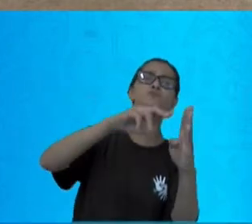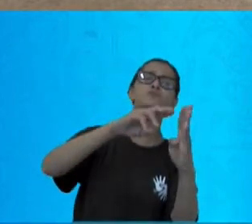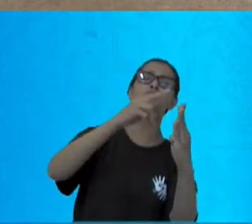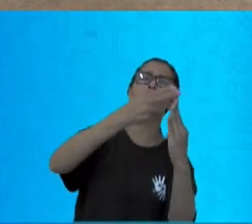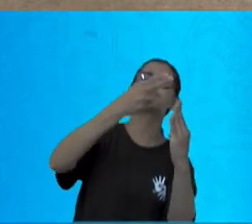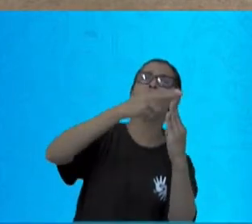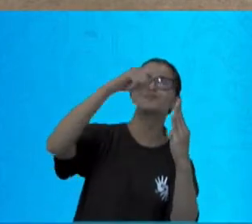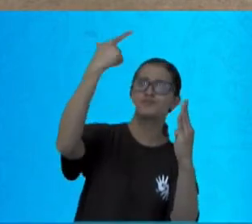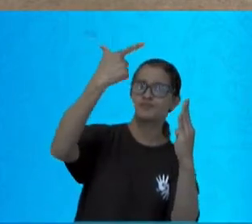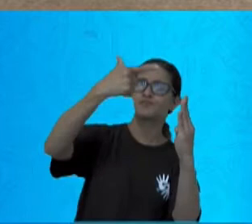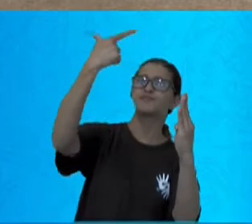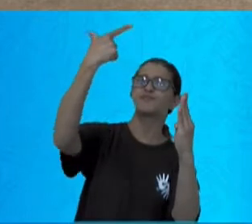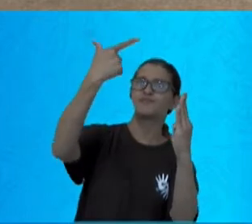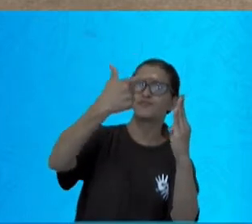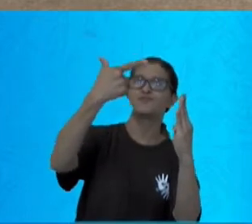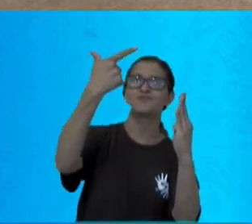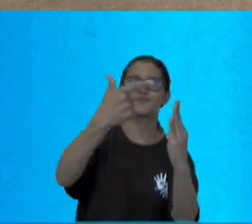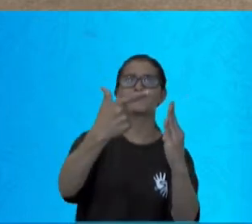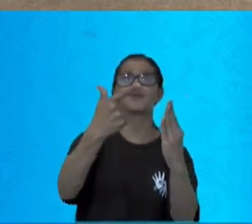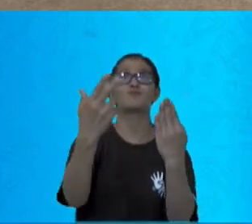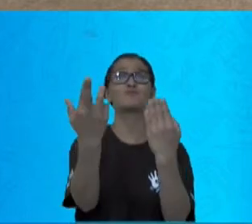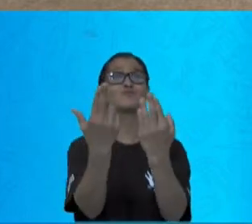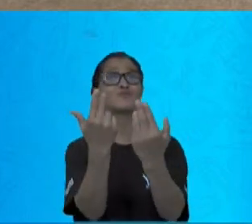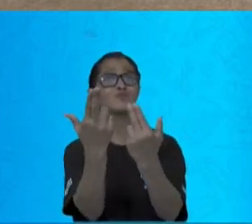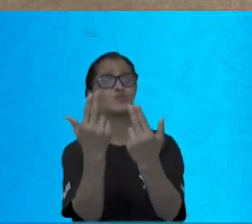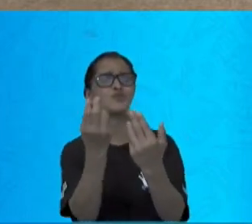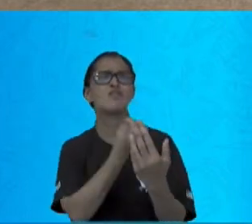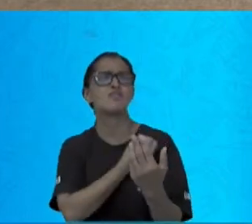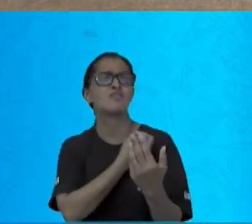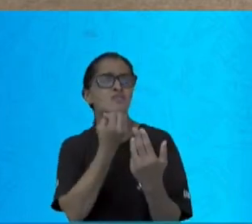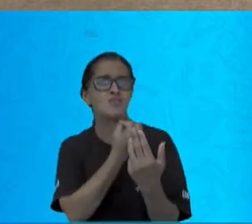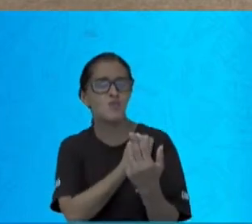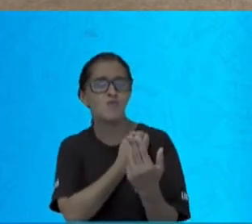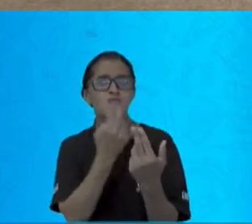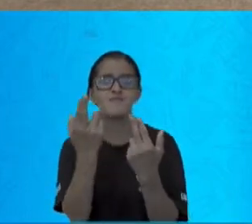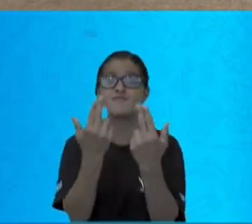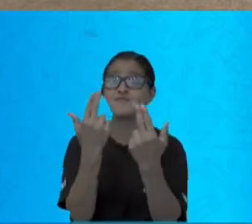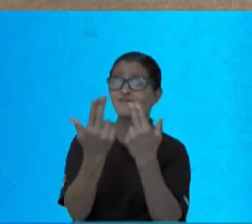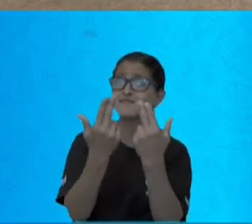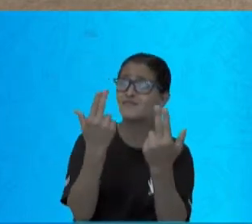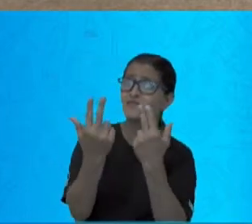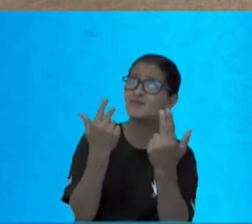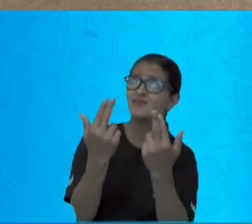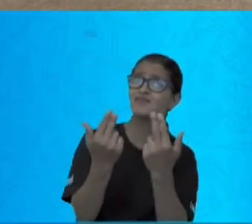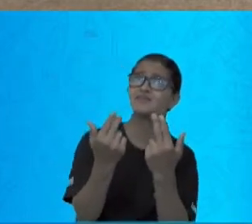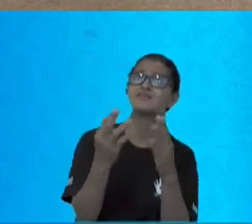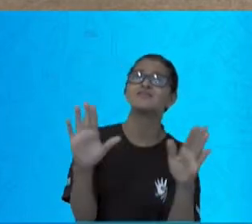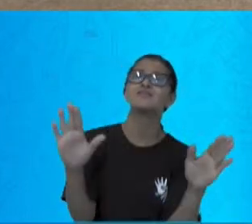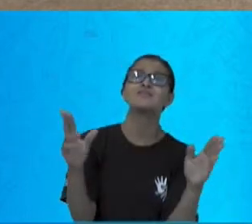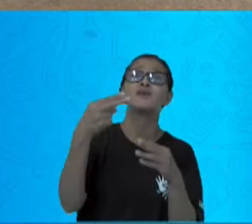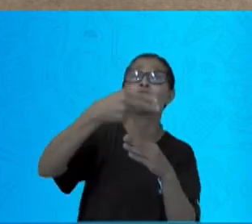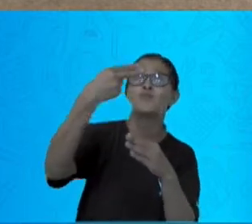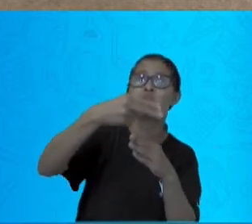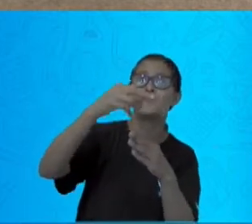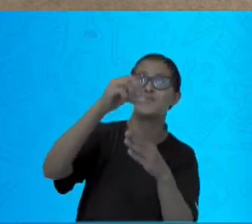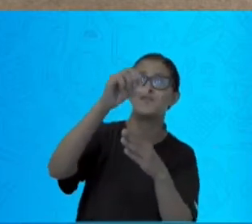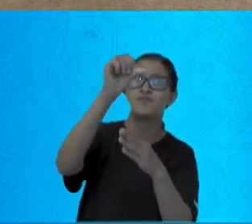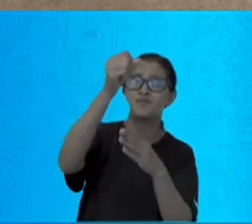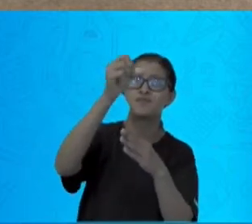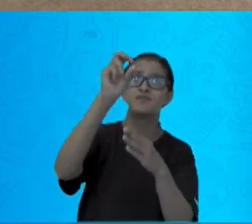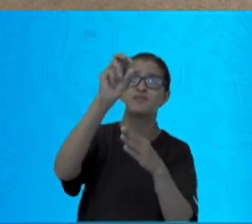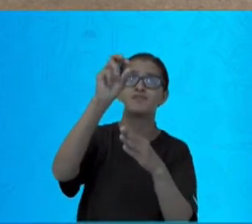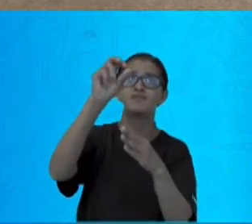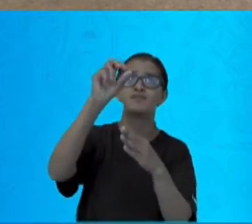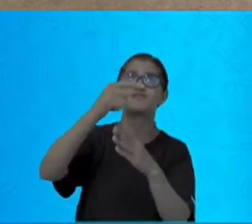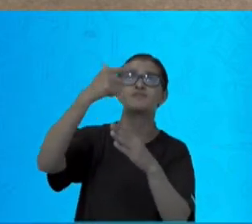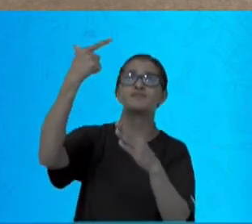uma multiplicação de fatores iguais. Então, eu vou ter 15 vezes 15. Tem aluno que a gente, na hora que dá isso aqui, ele faz assim,